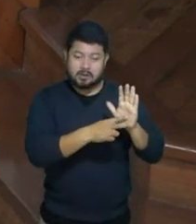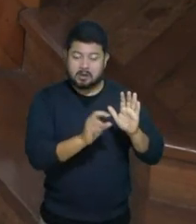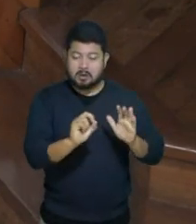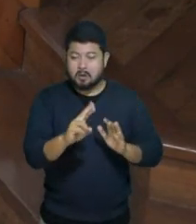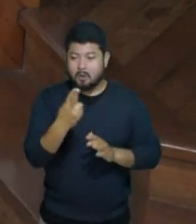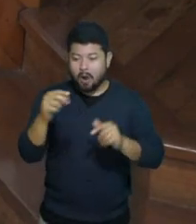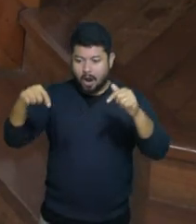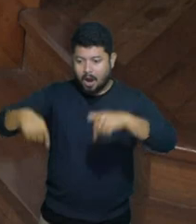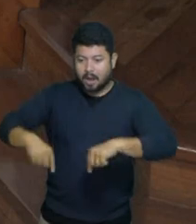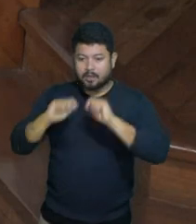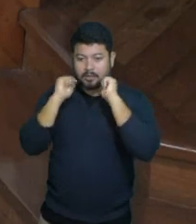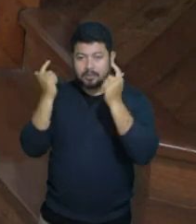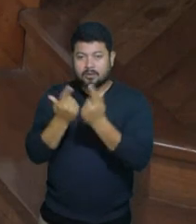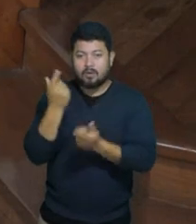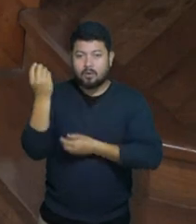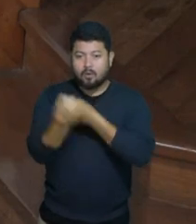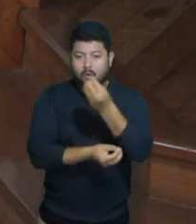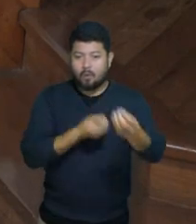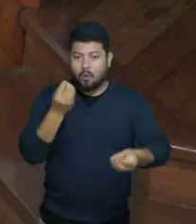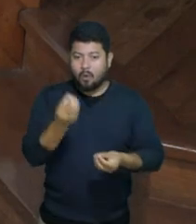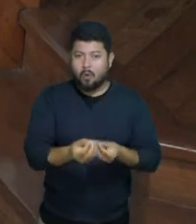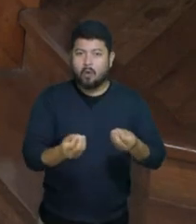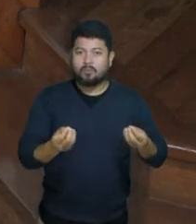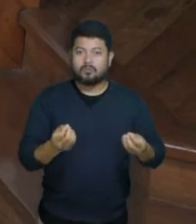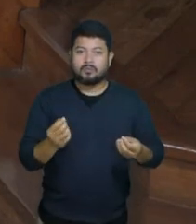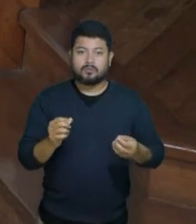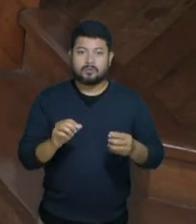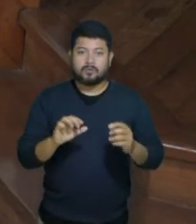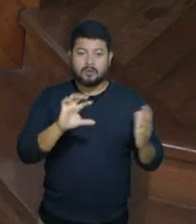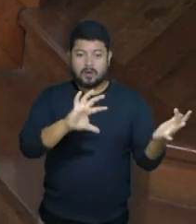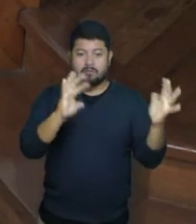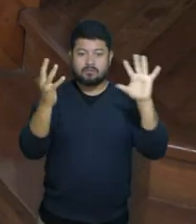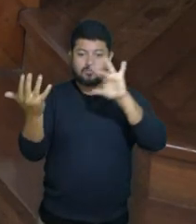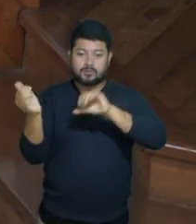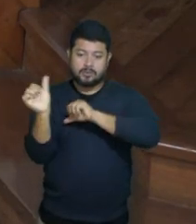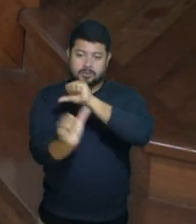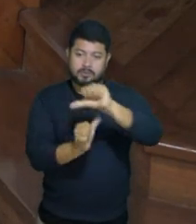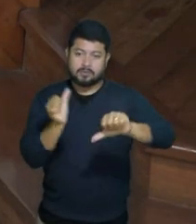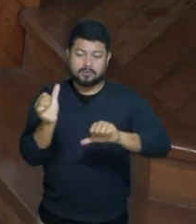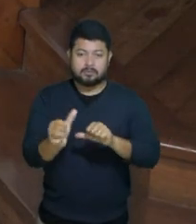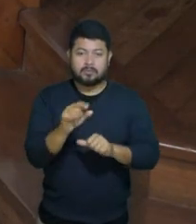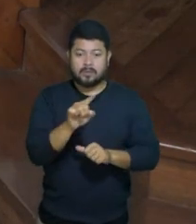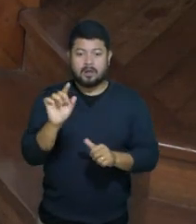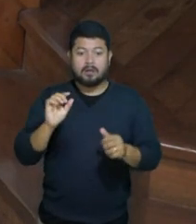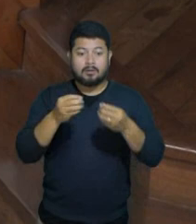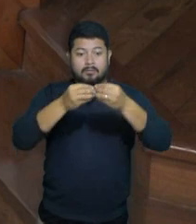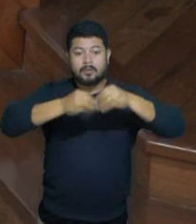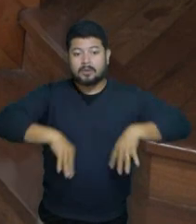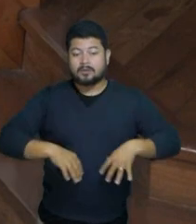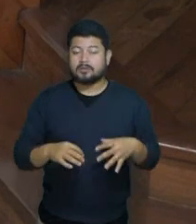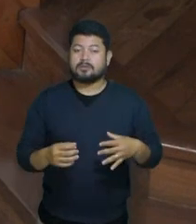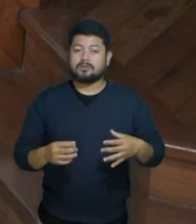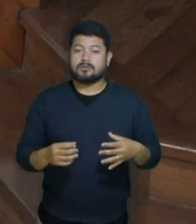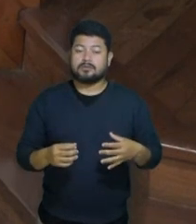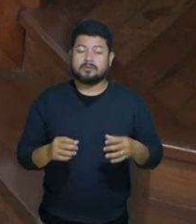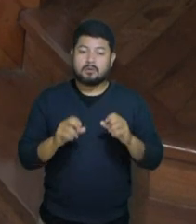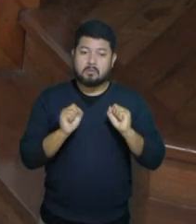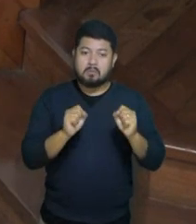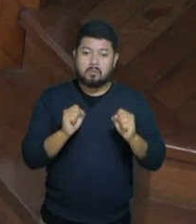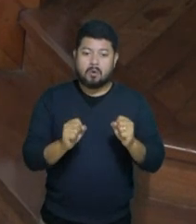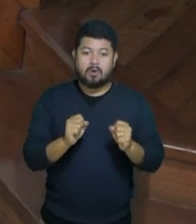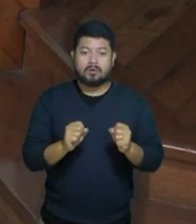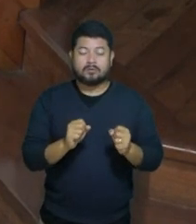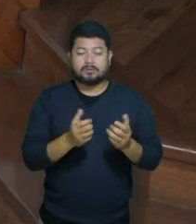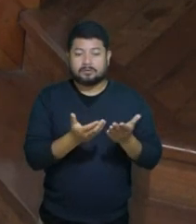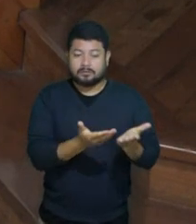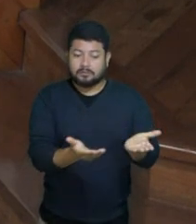X, então, como que as mudanças climáticas afetam o X? Isso é importante, porque daí, quando você percebe que aquilo